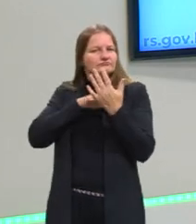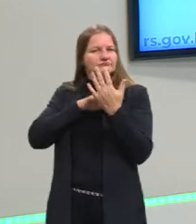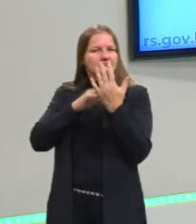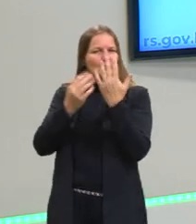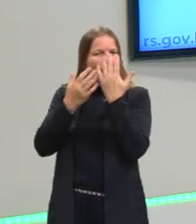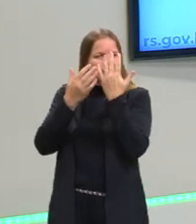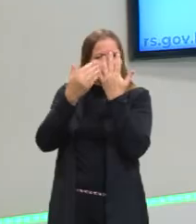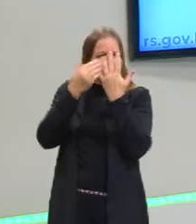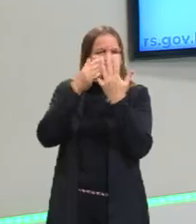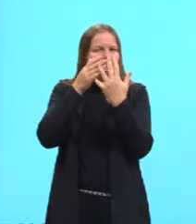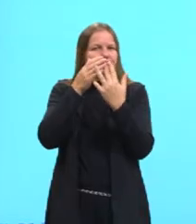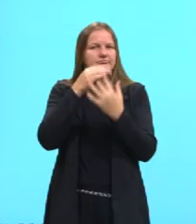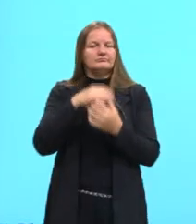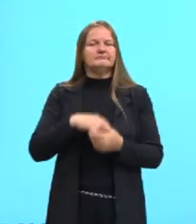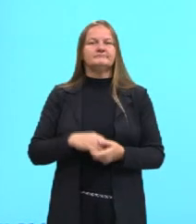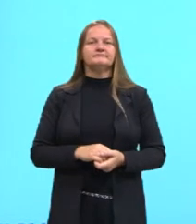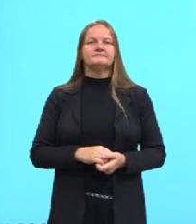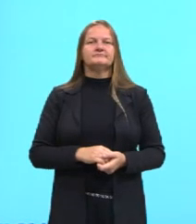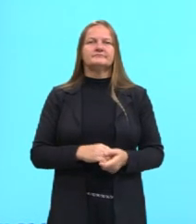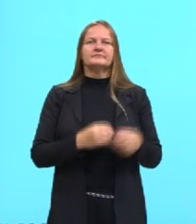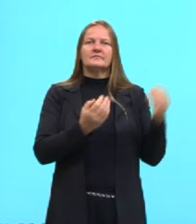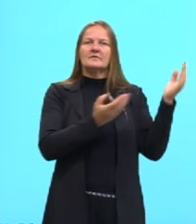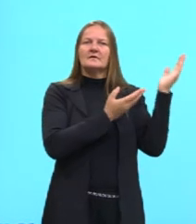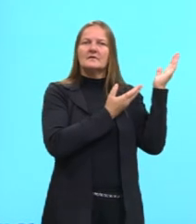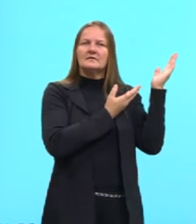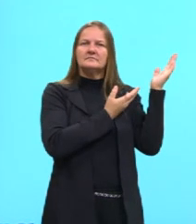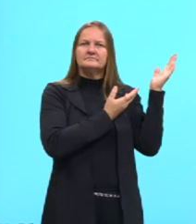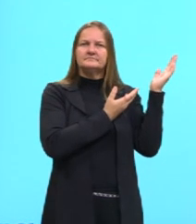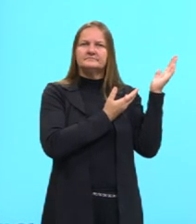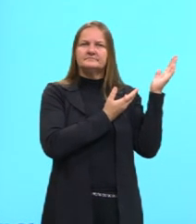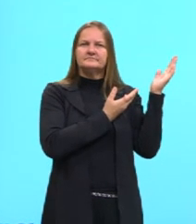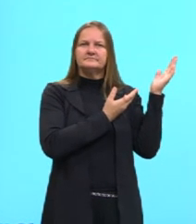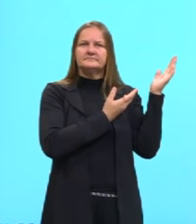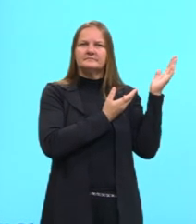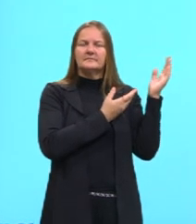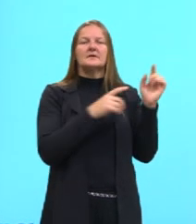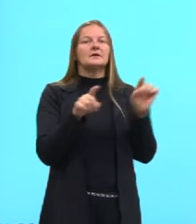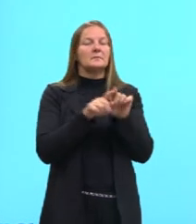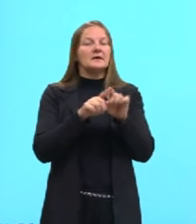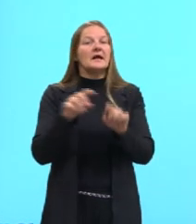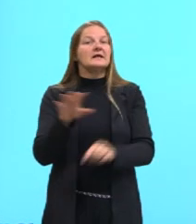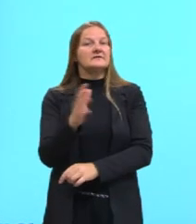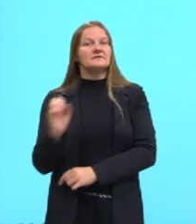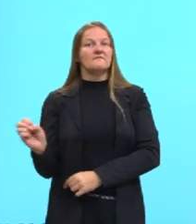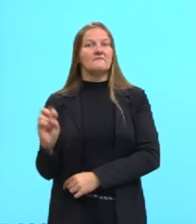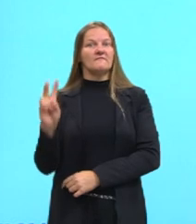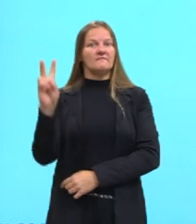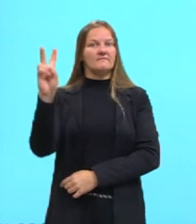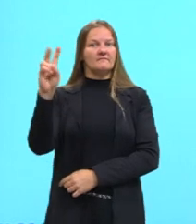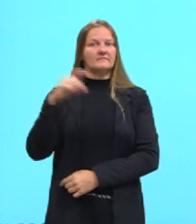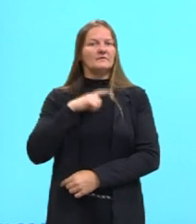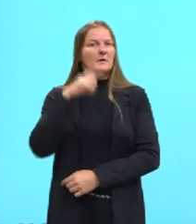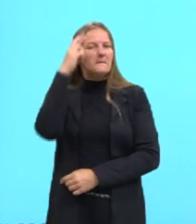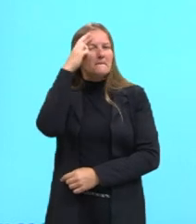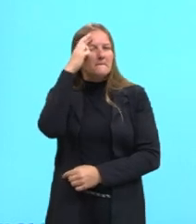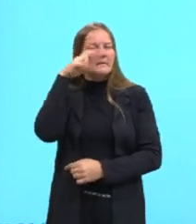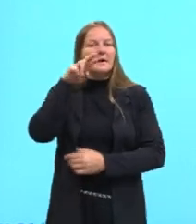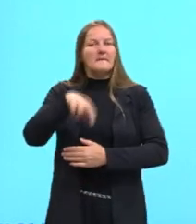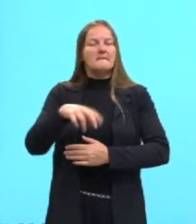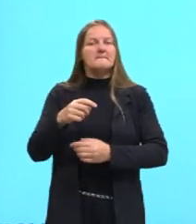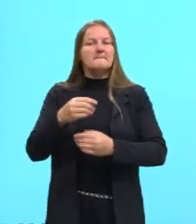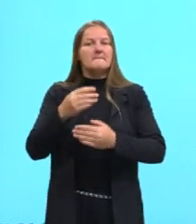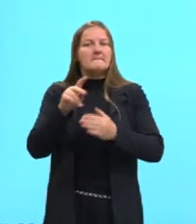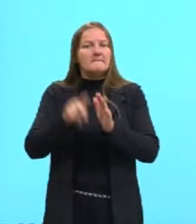ação social racional por valores também é pensada né então ação racional é algo pensado